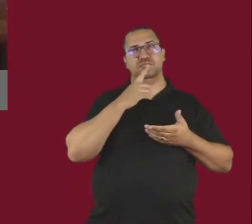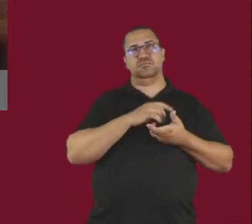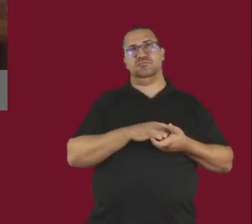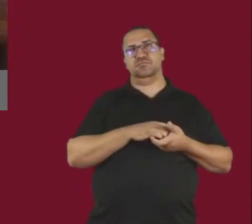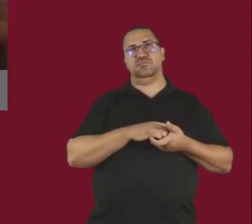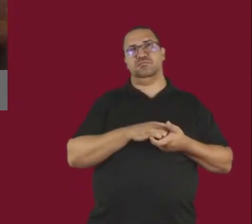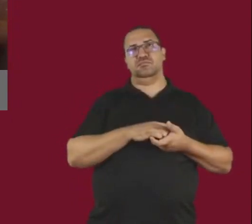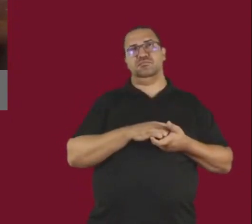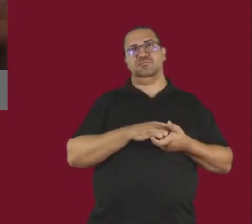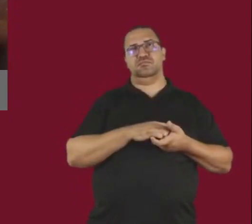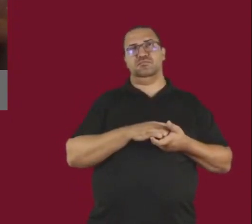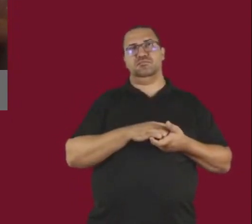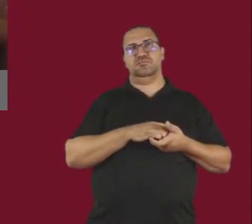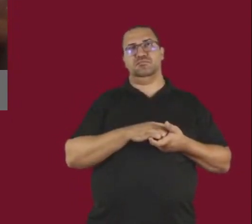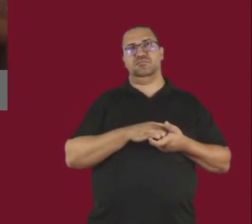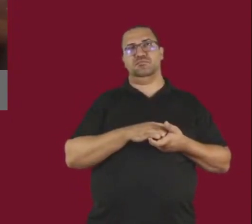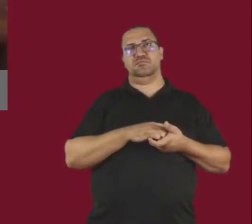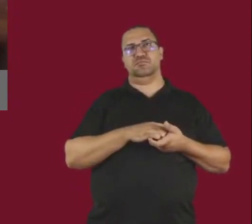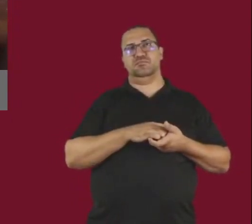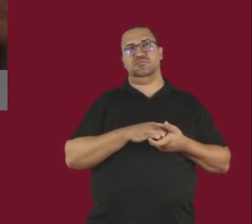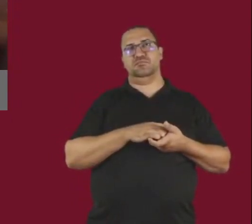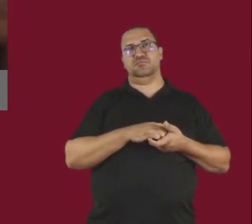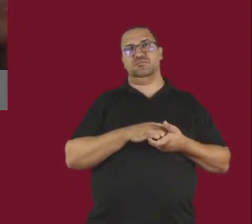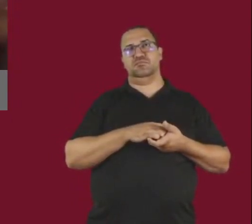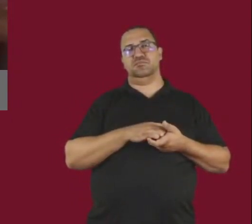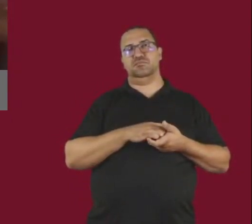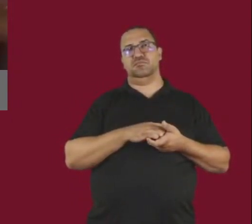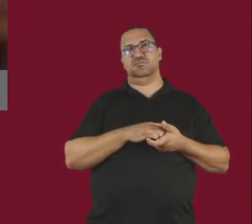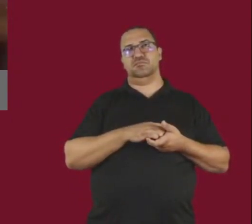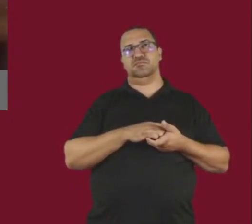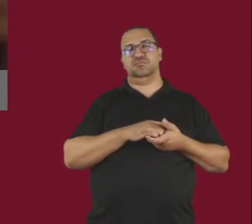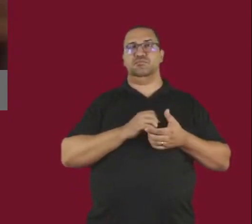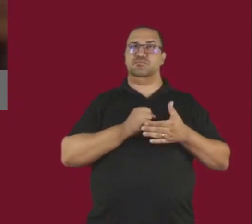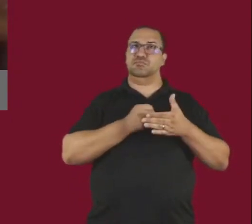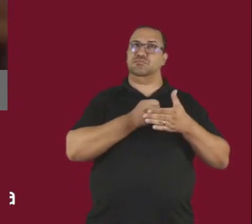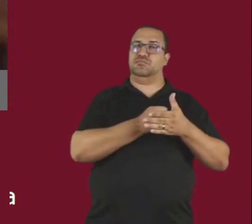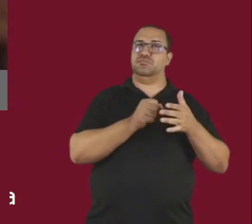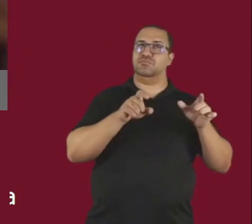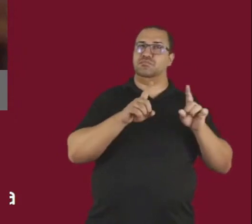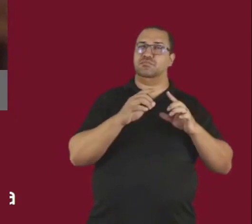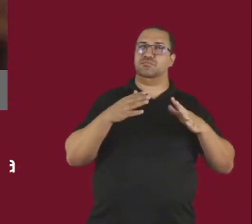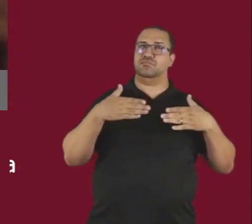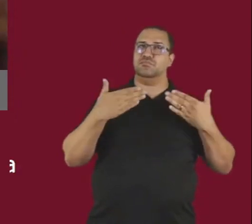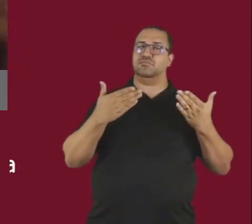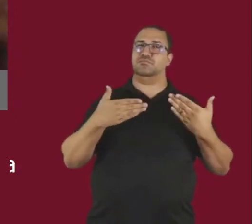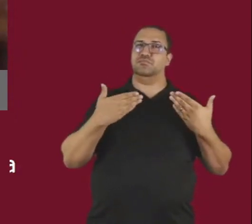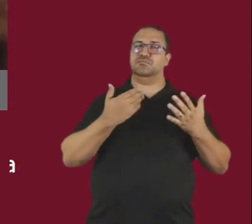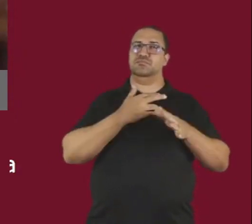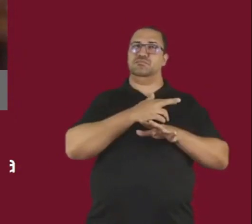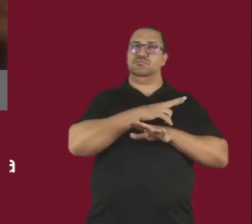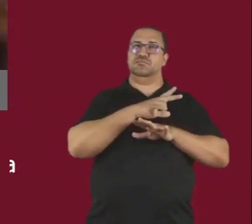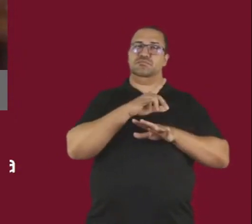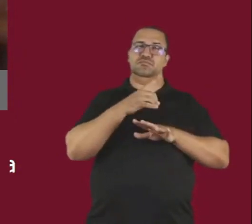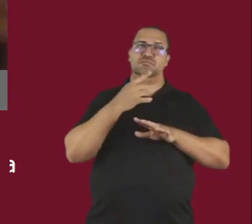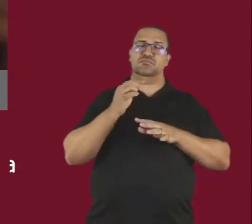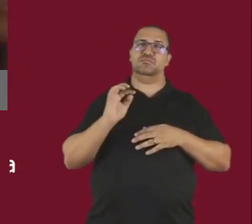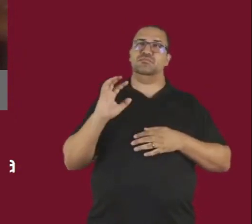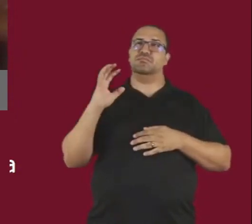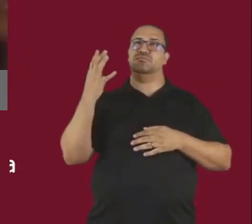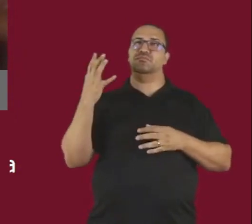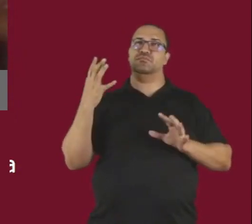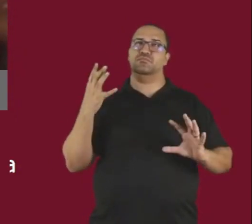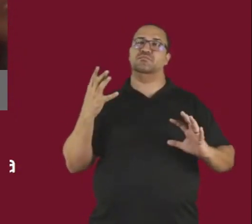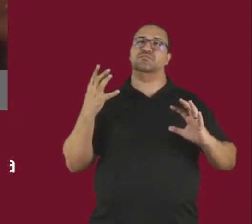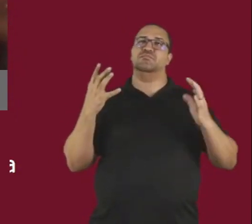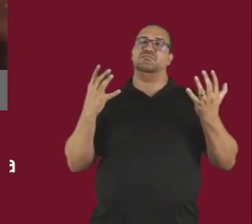Edson, essa resistência que também tem alegria, tem muitas coisas também. A alegria como instrumento